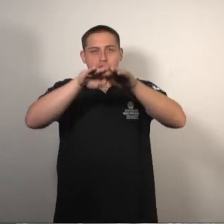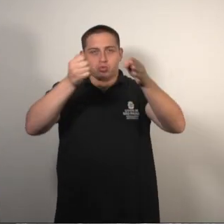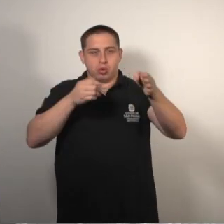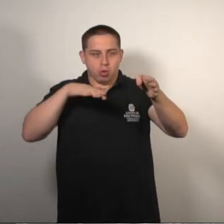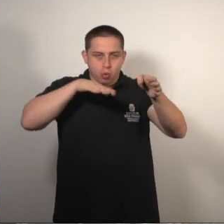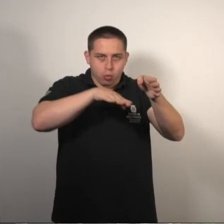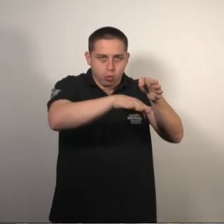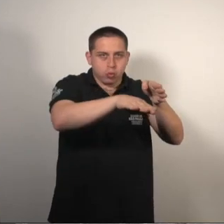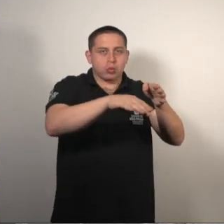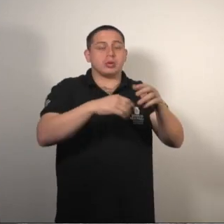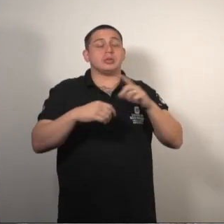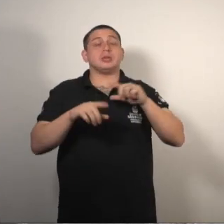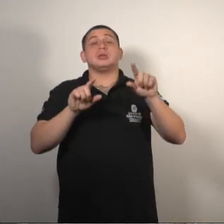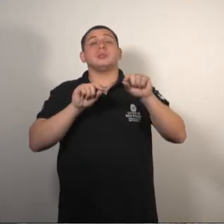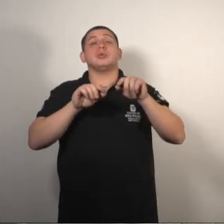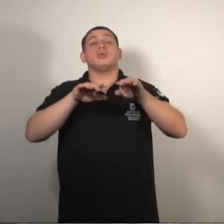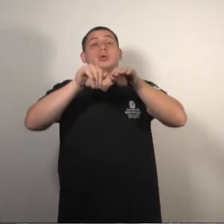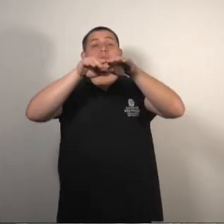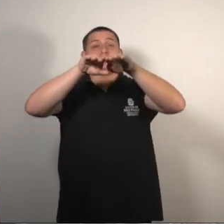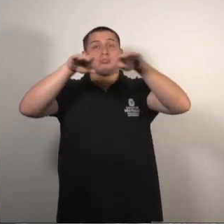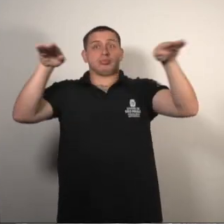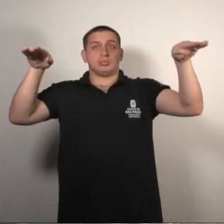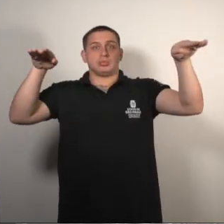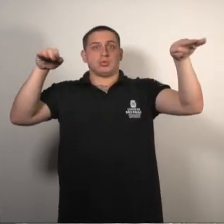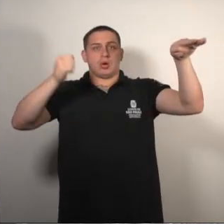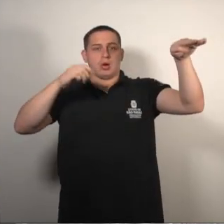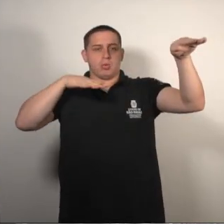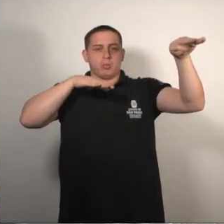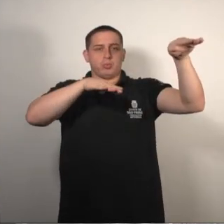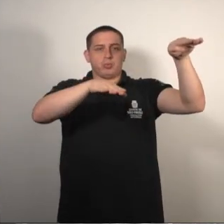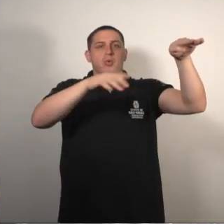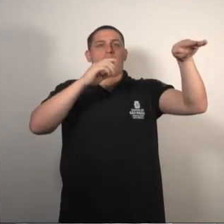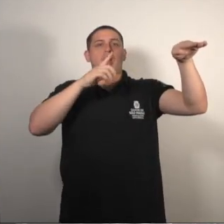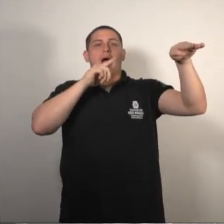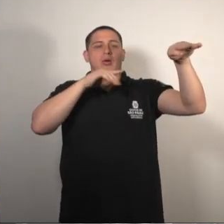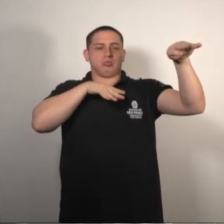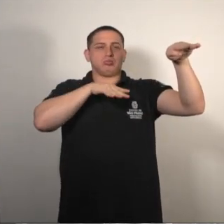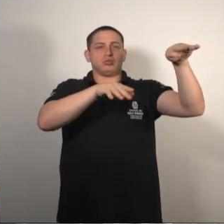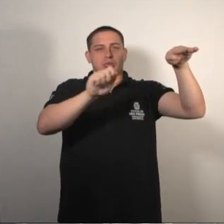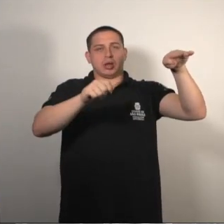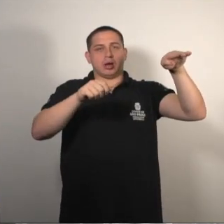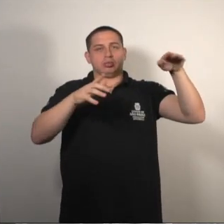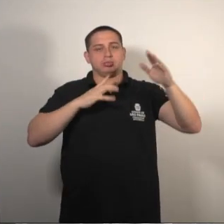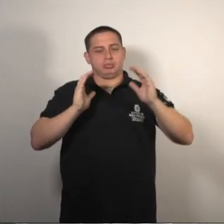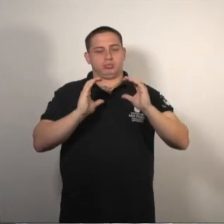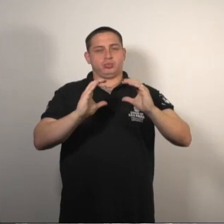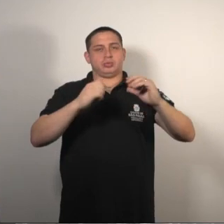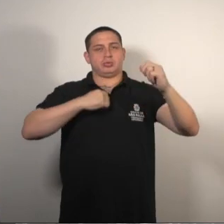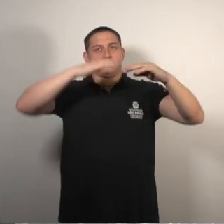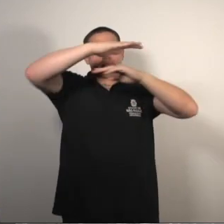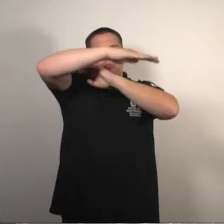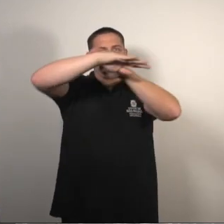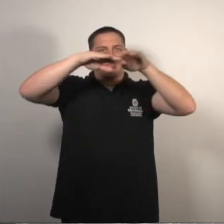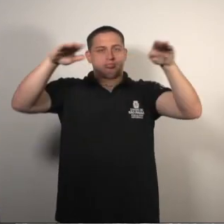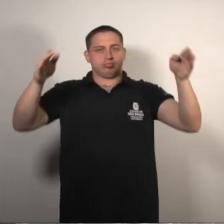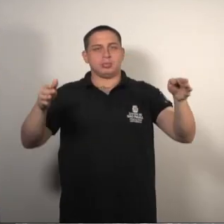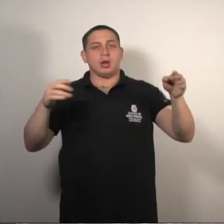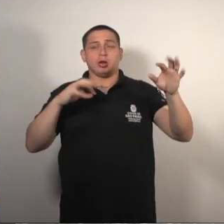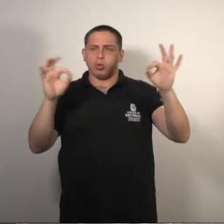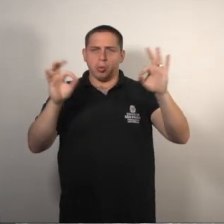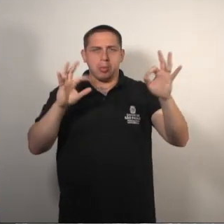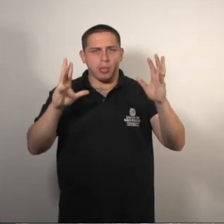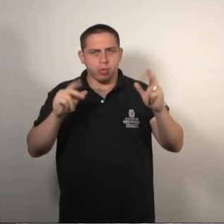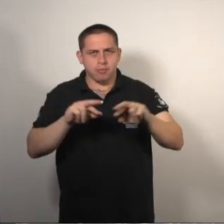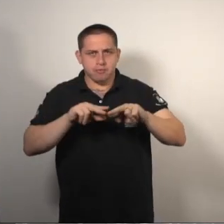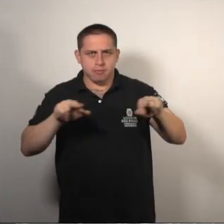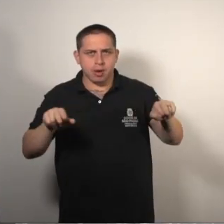pontos de viadutos, perdão, tem a questão dos túneis, mas hoje aqui em especial falar um pouquinho dessa ação importante da Prefeitura de São Paulo no que se